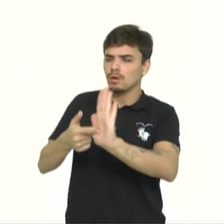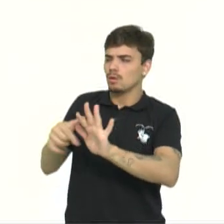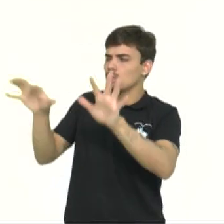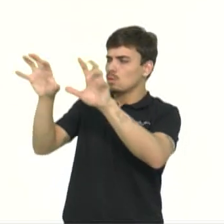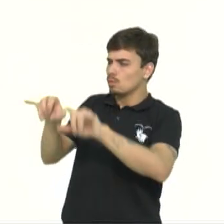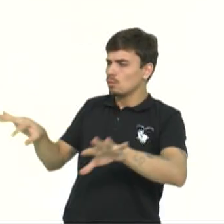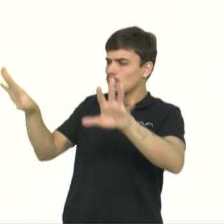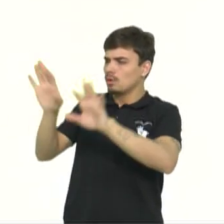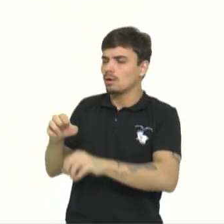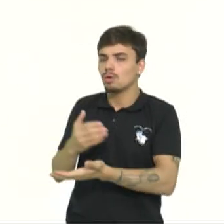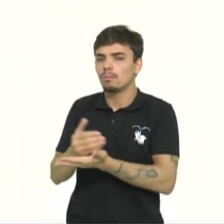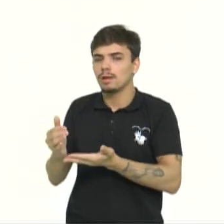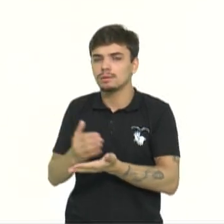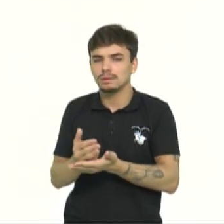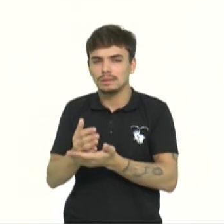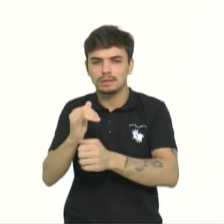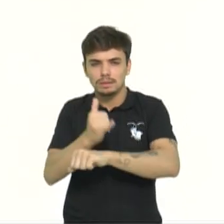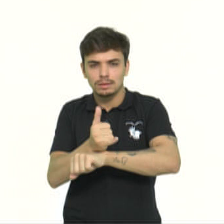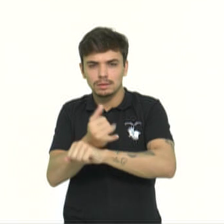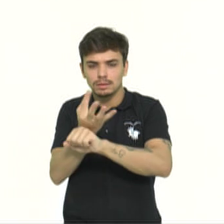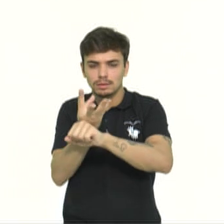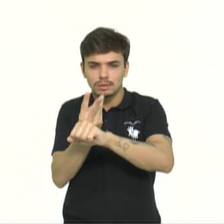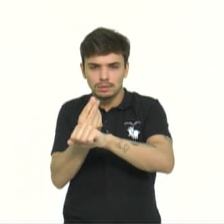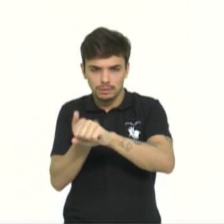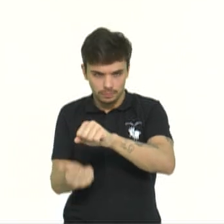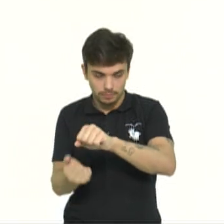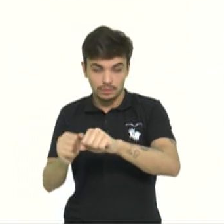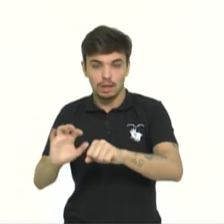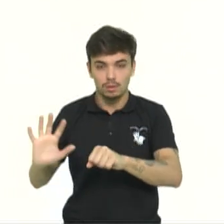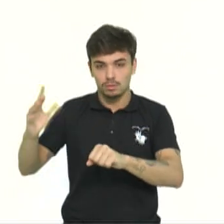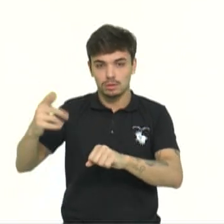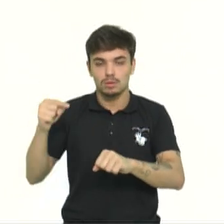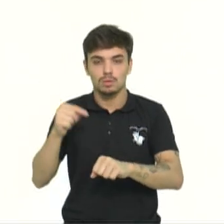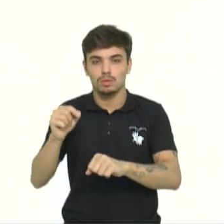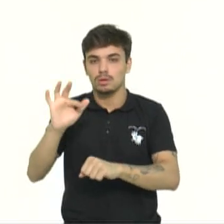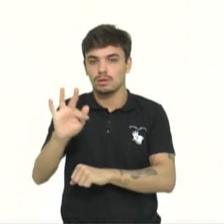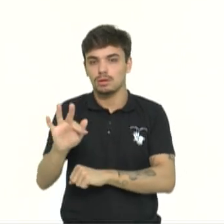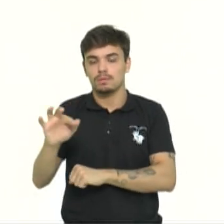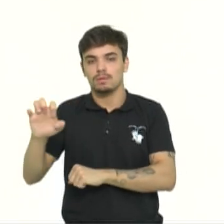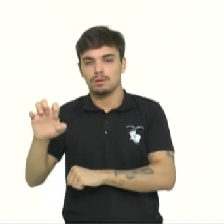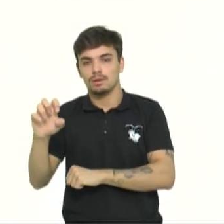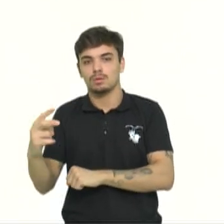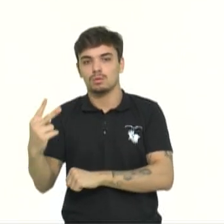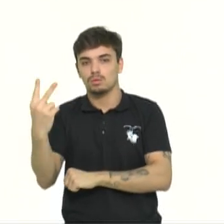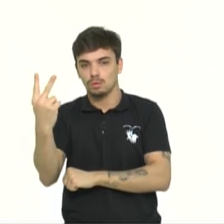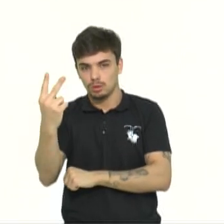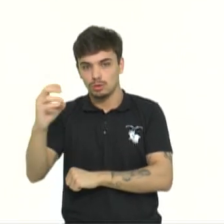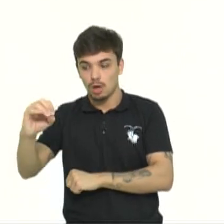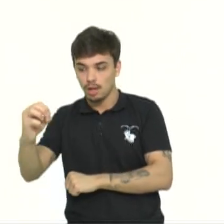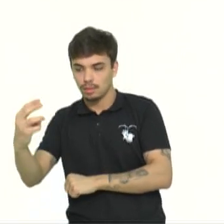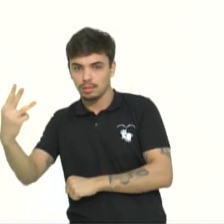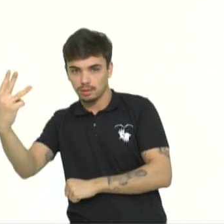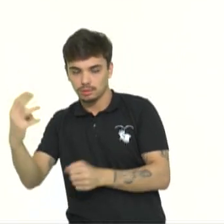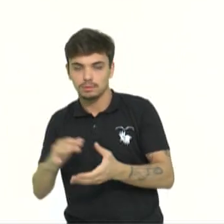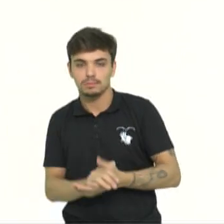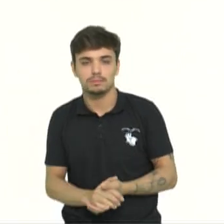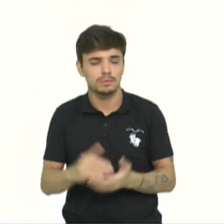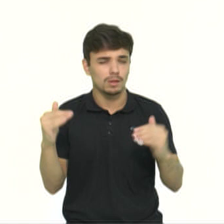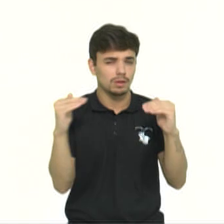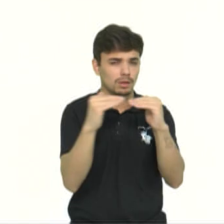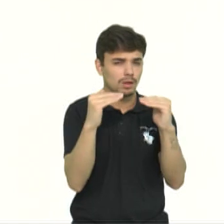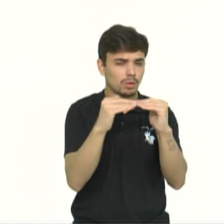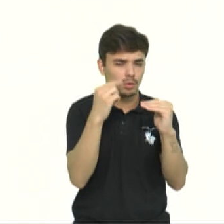tempo, enferruja, ou seja, oxida-se, formando Fe2O3, de acordo com a equação química